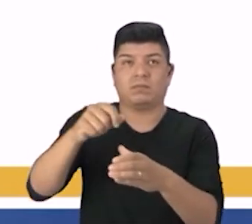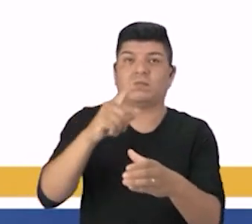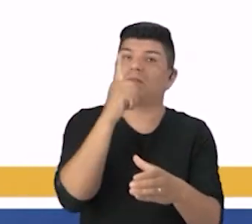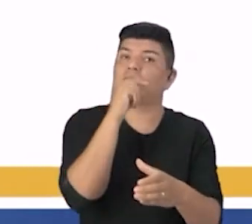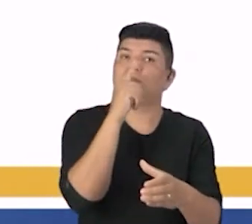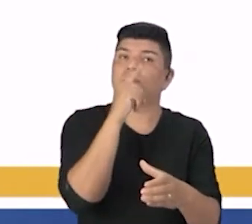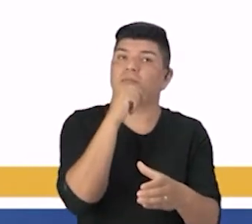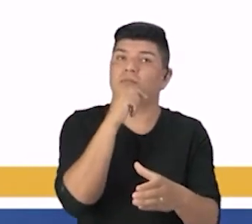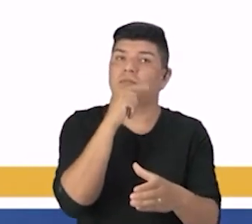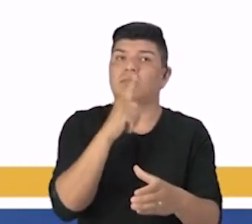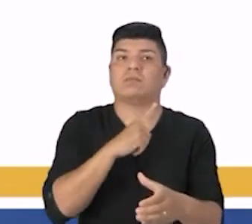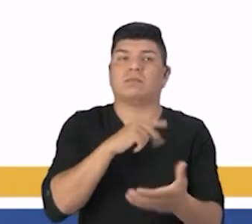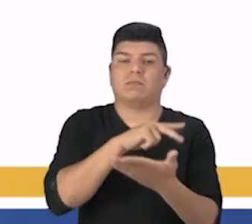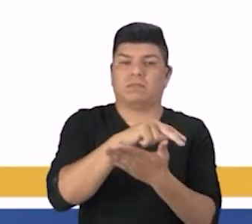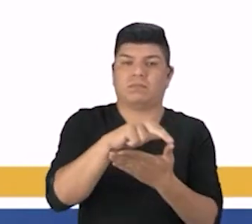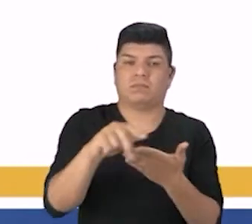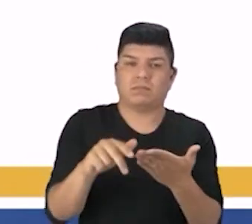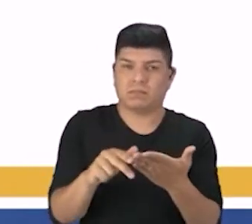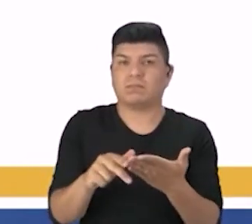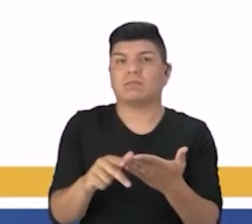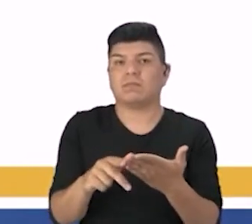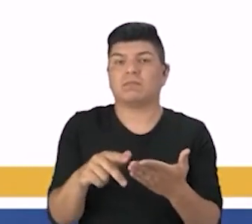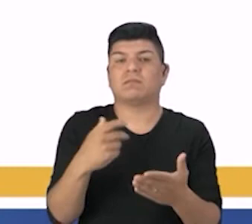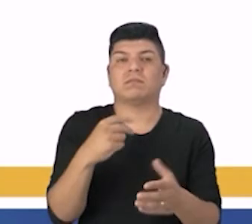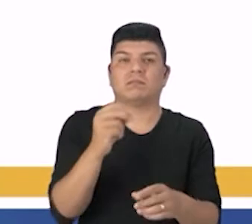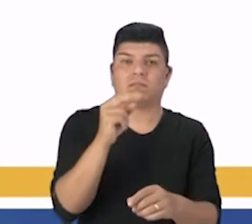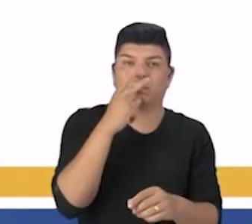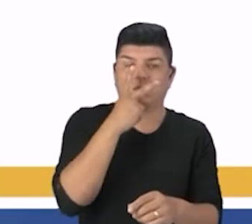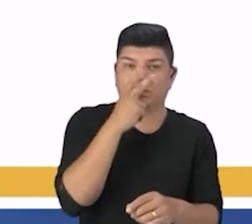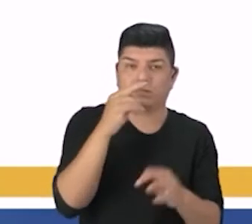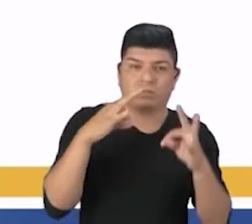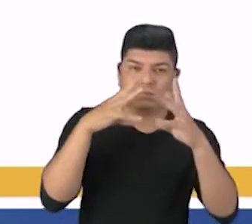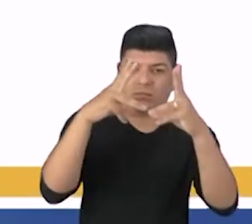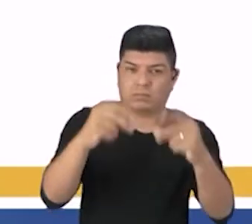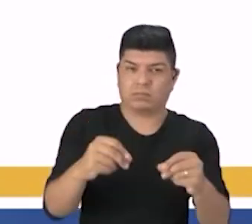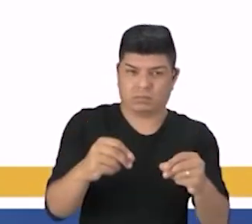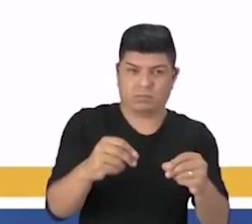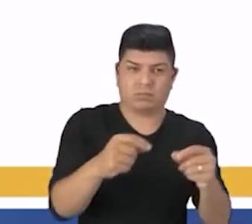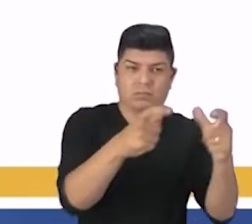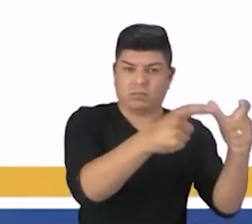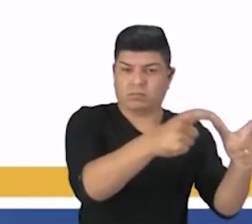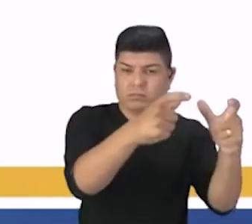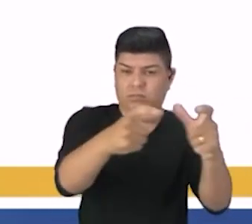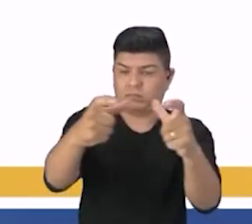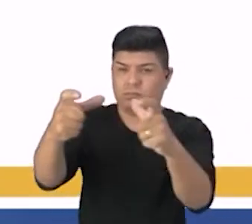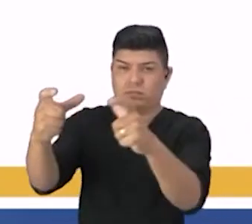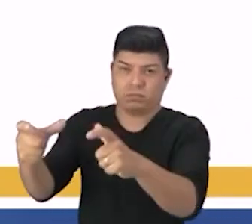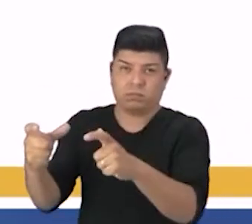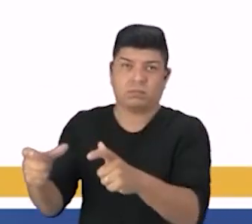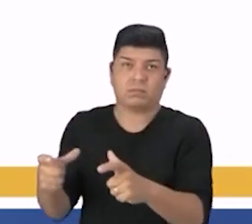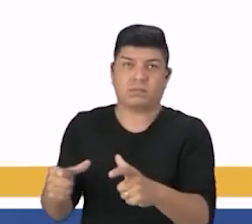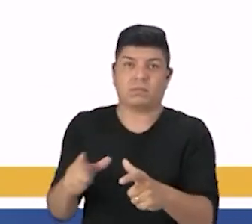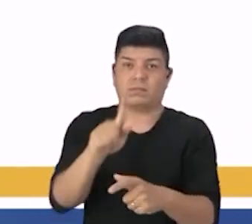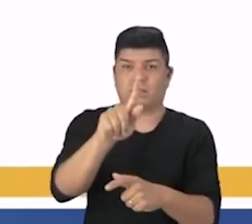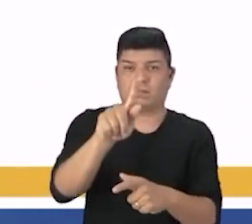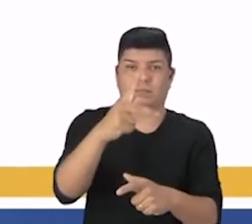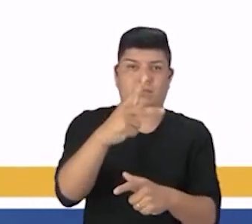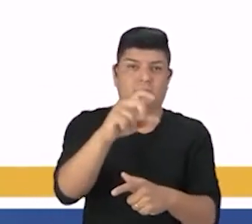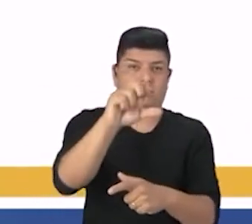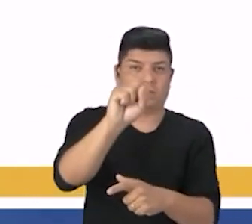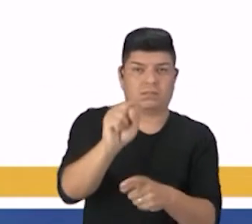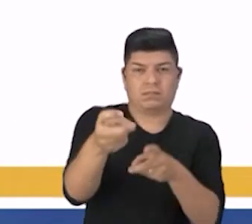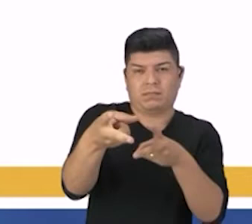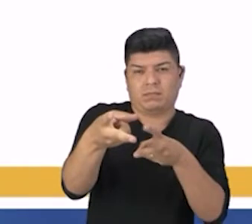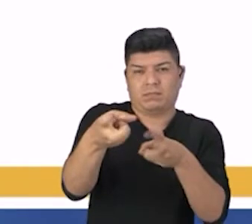irrigada existem vários são sensores que são posicionar em toda a área agrícola e aí o GPS